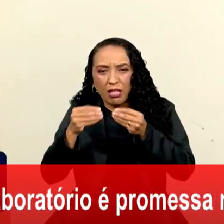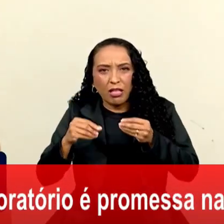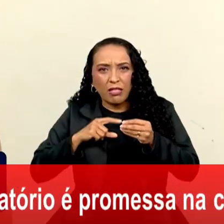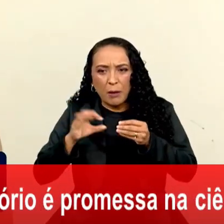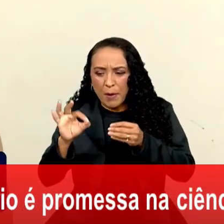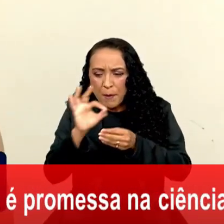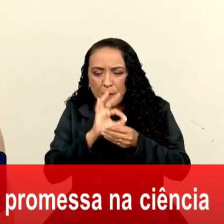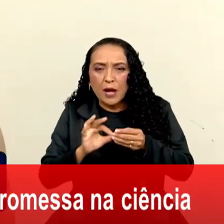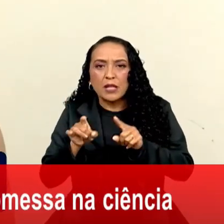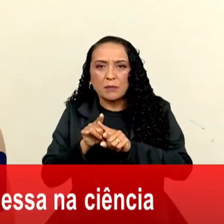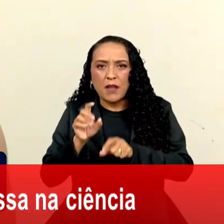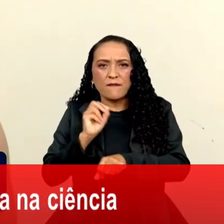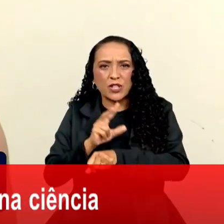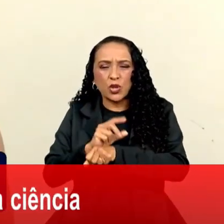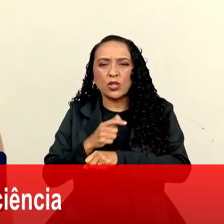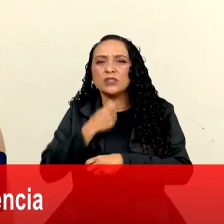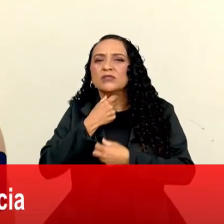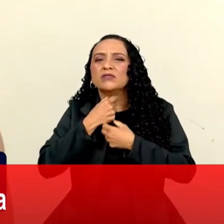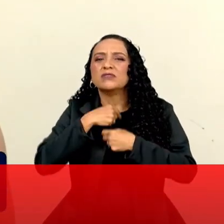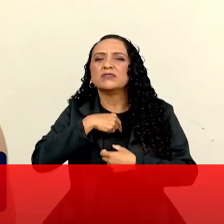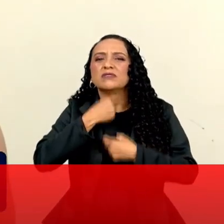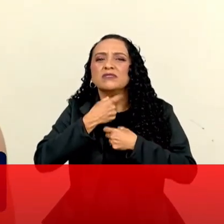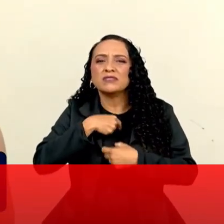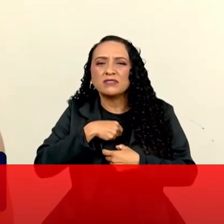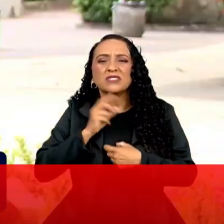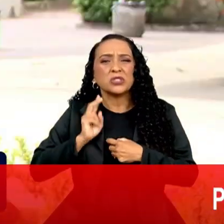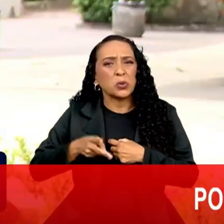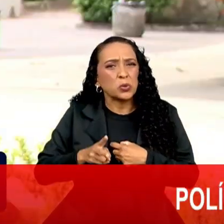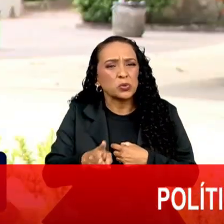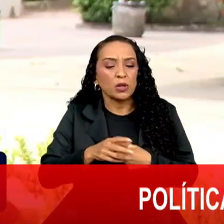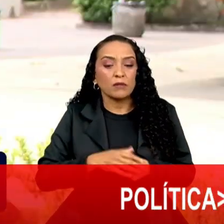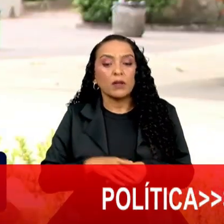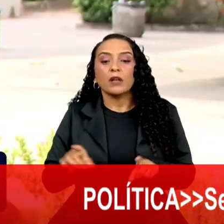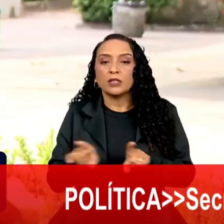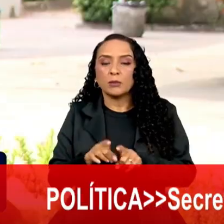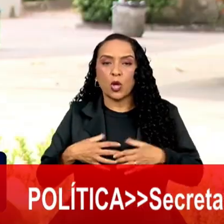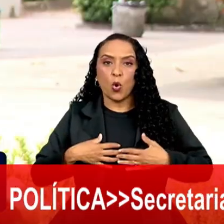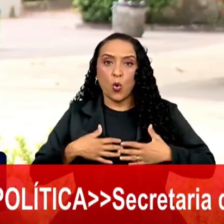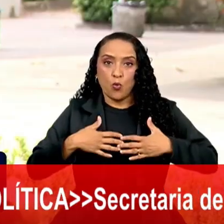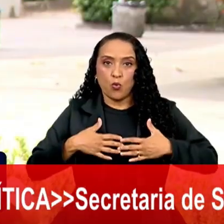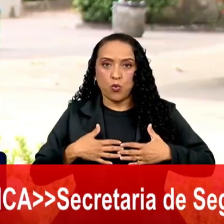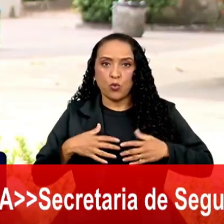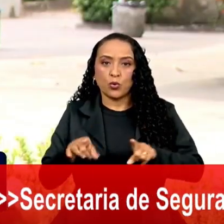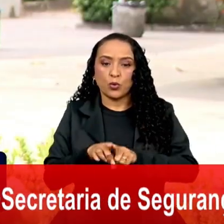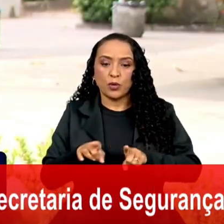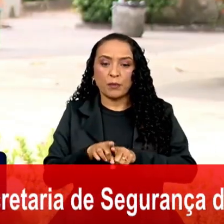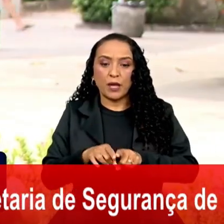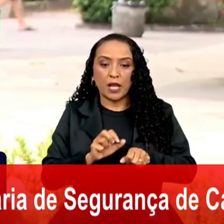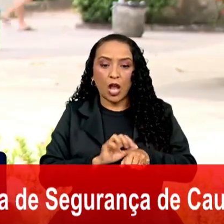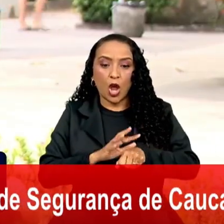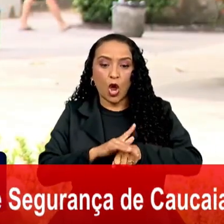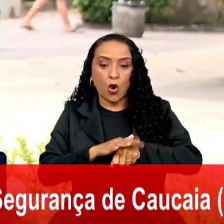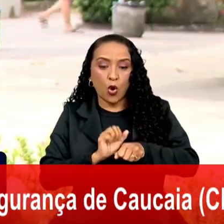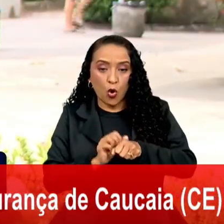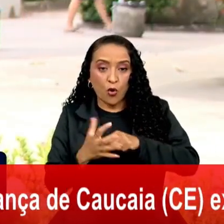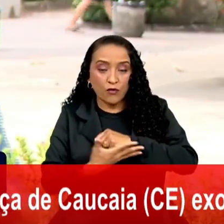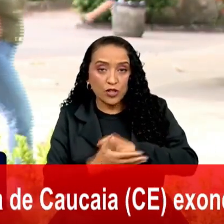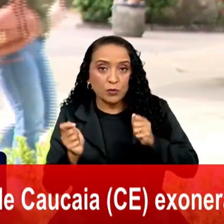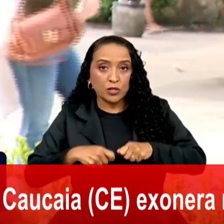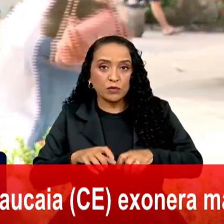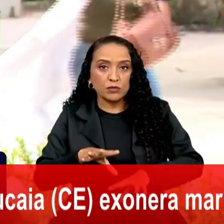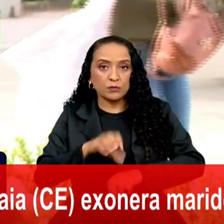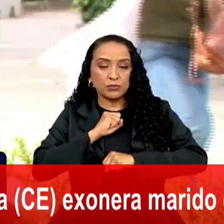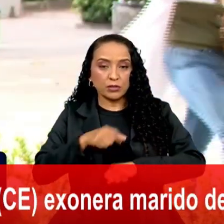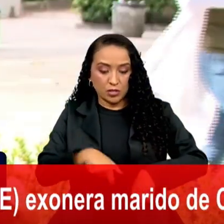células inflamatórias, mostrando ali que a inflamação ela persistia. Além dos pulmões, o coronavírus pode afetar também o